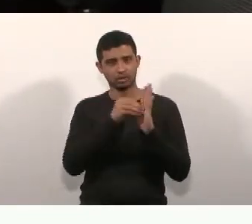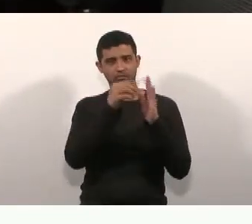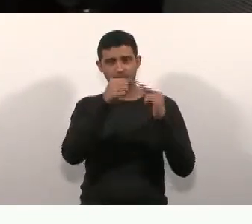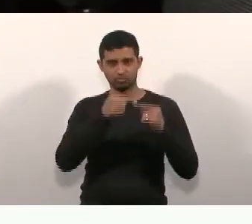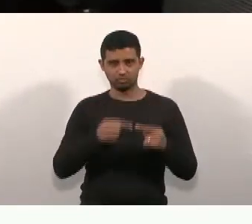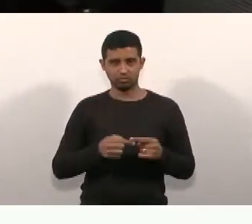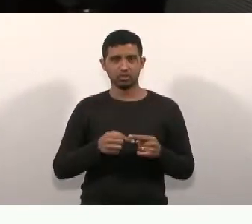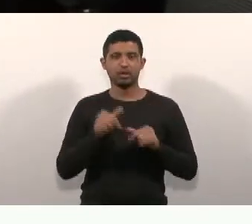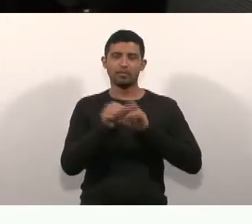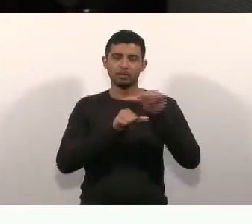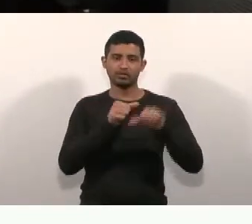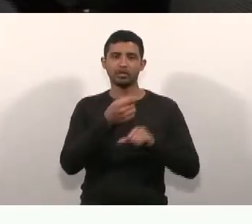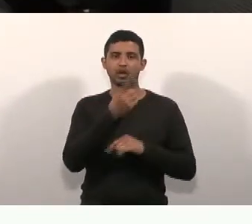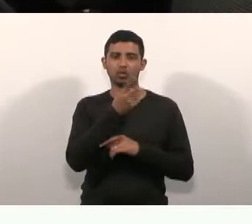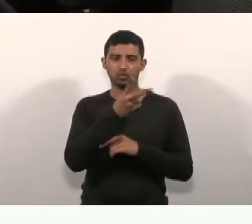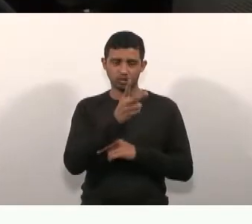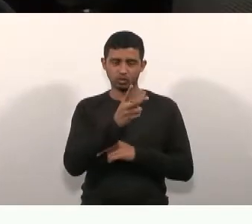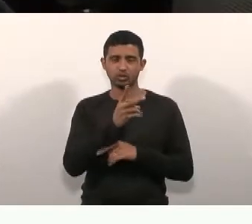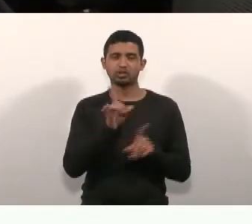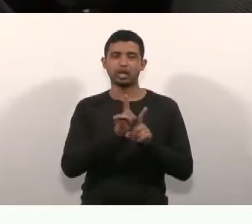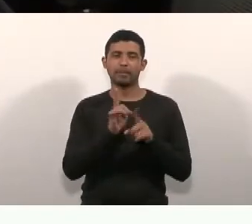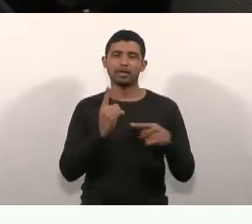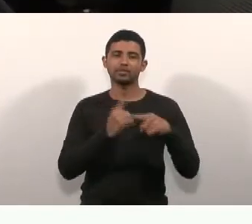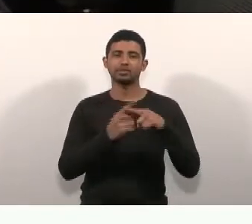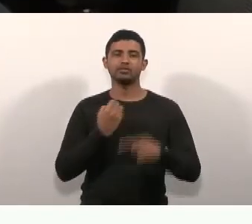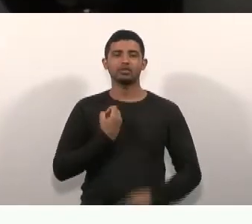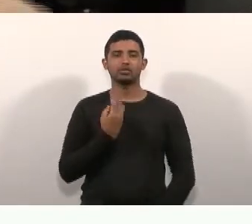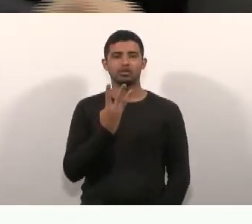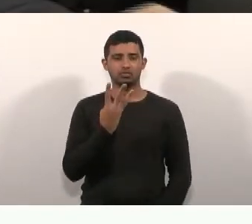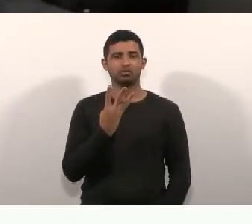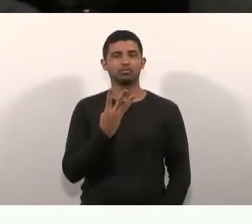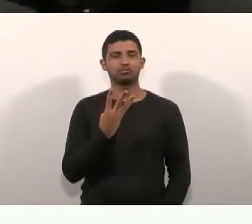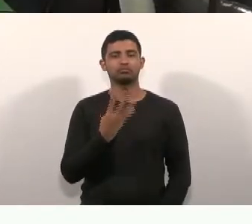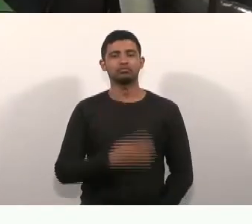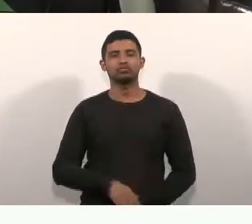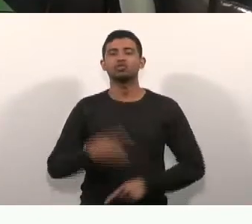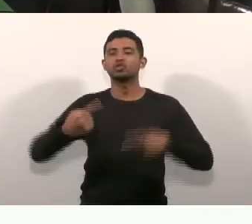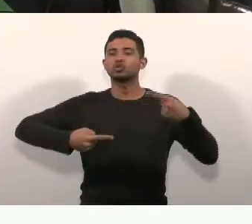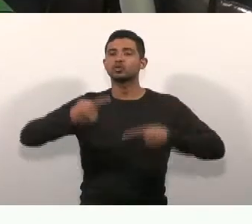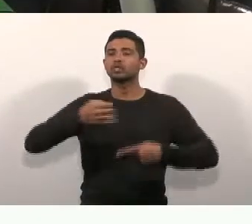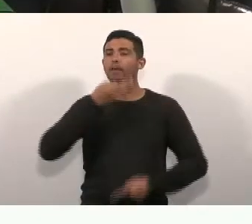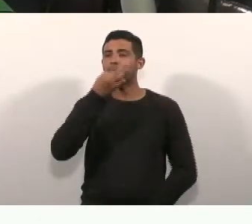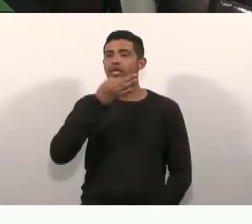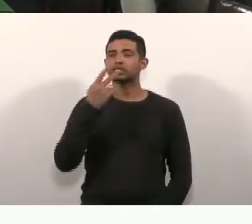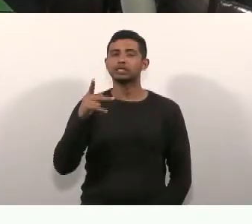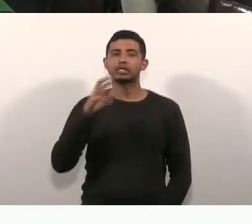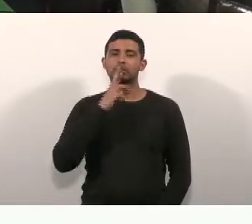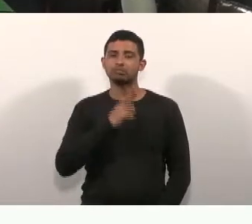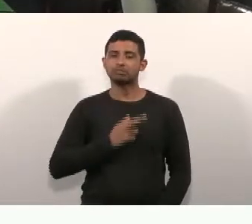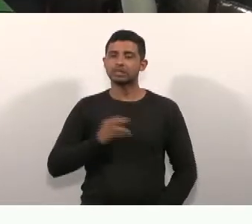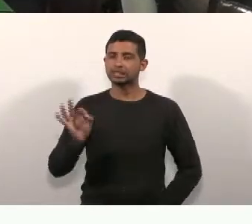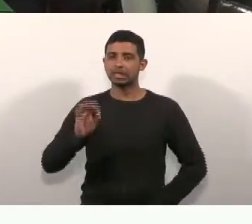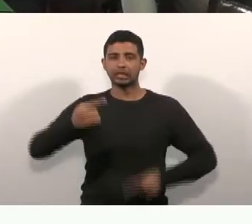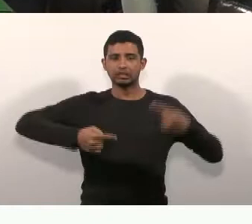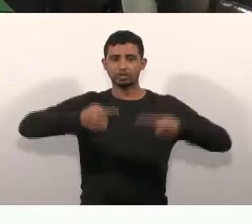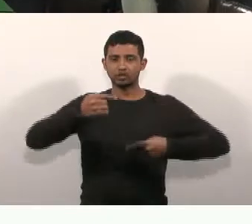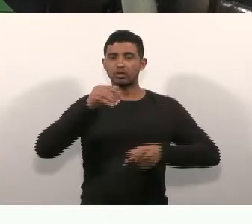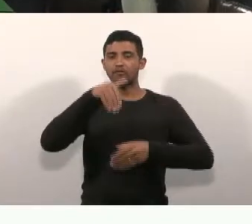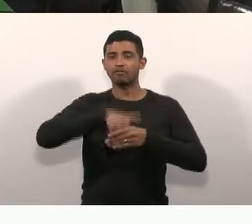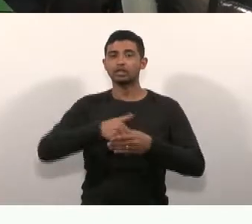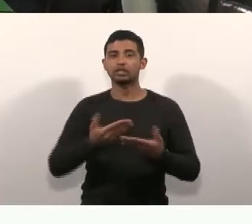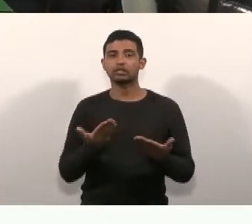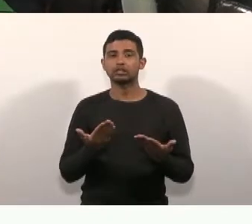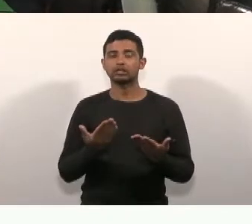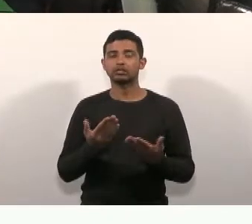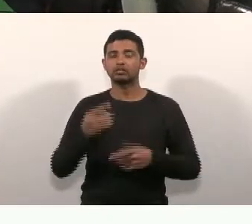1, 2 e 3, aditiva número 4. Em discussão, parecer do relator. Não havendo quem queira discutir, em votação.